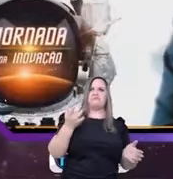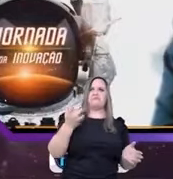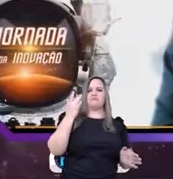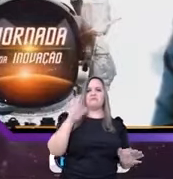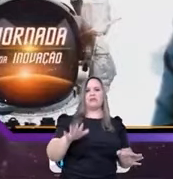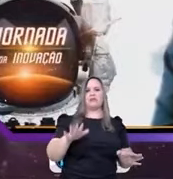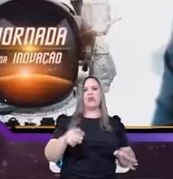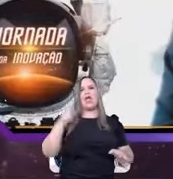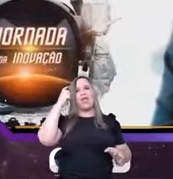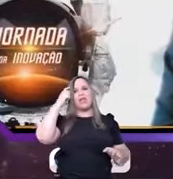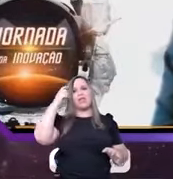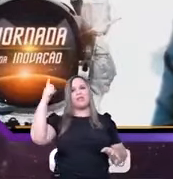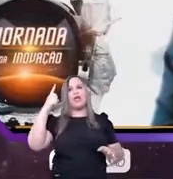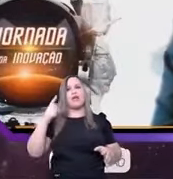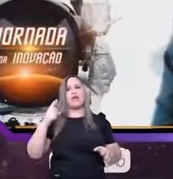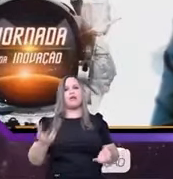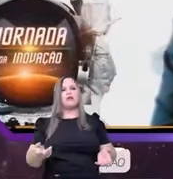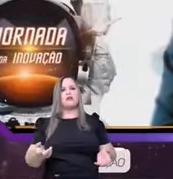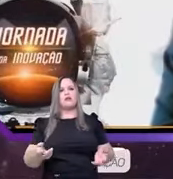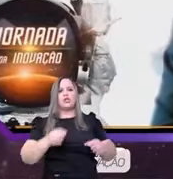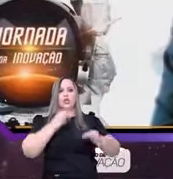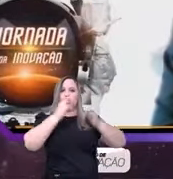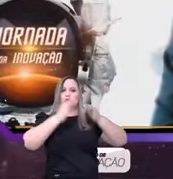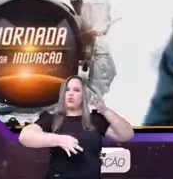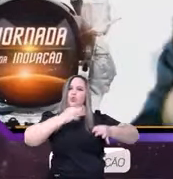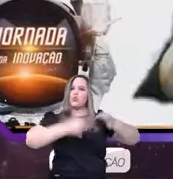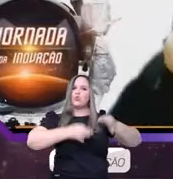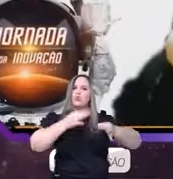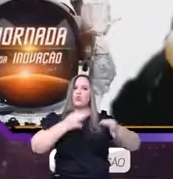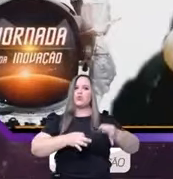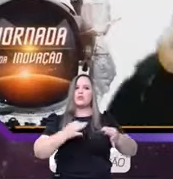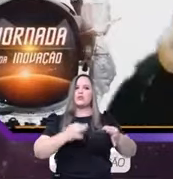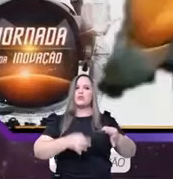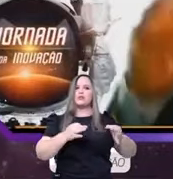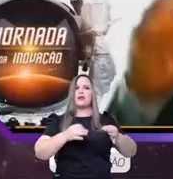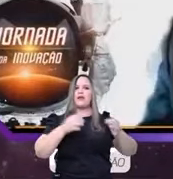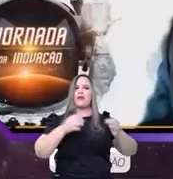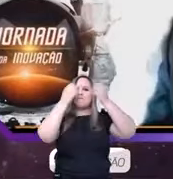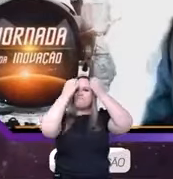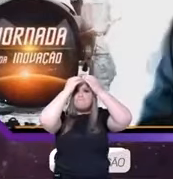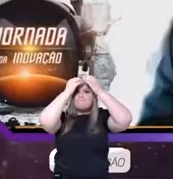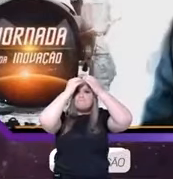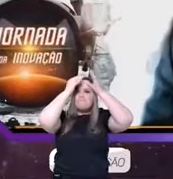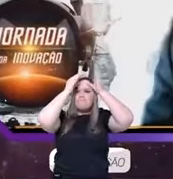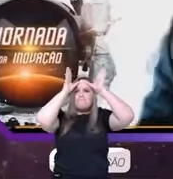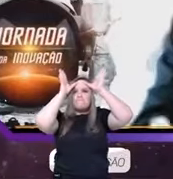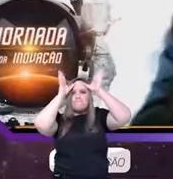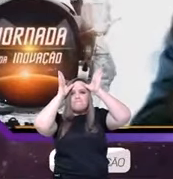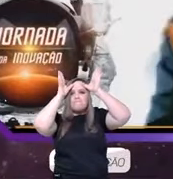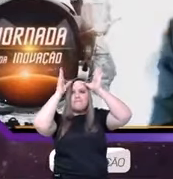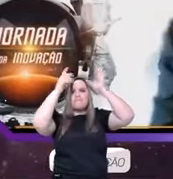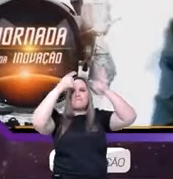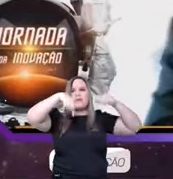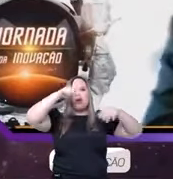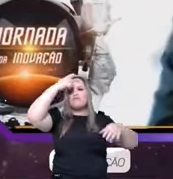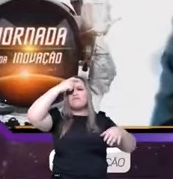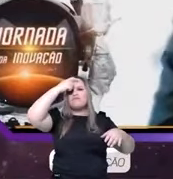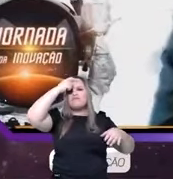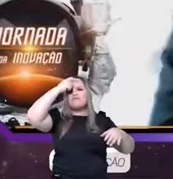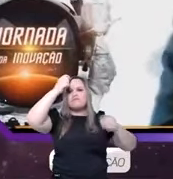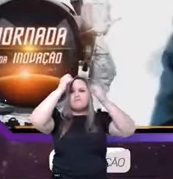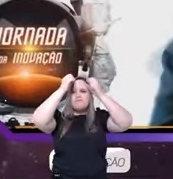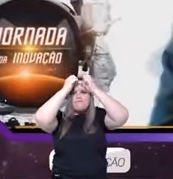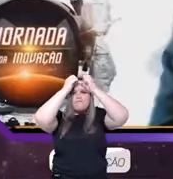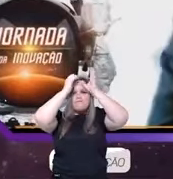judiciário multiportas, e que abre a nossa mente, e eu já volto para o